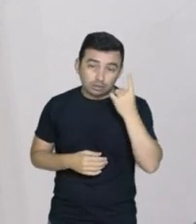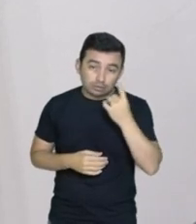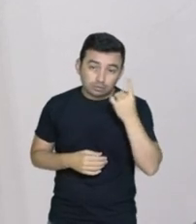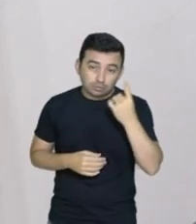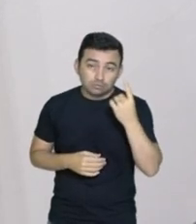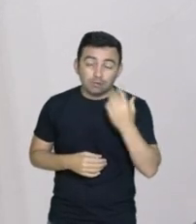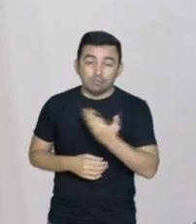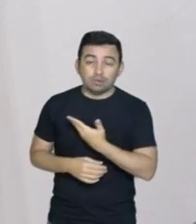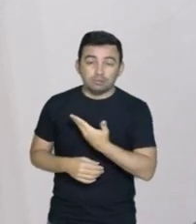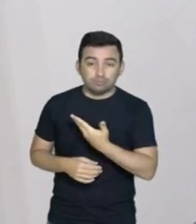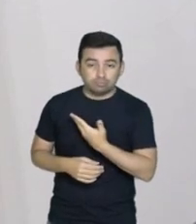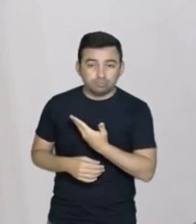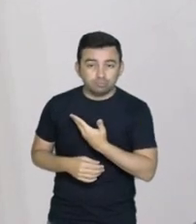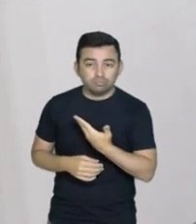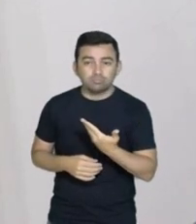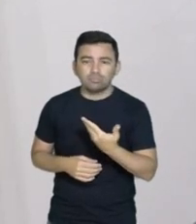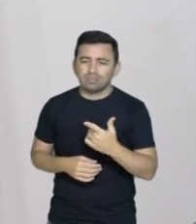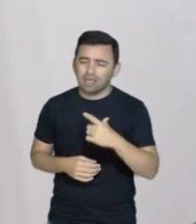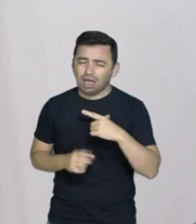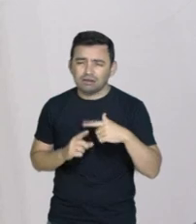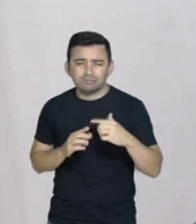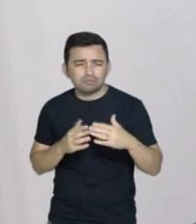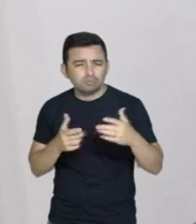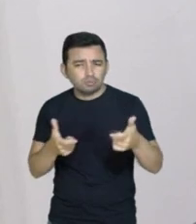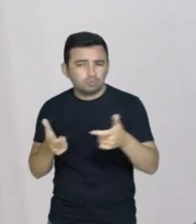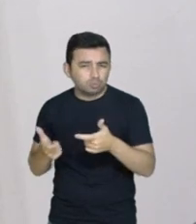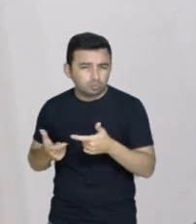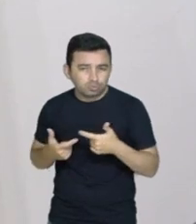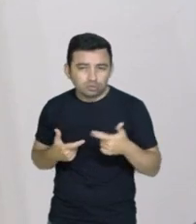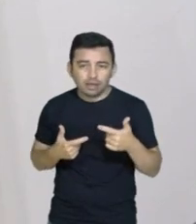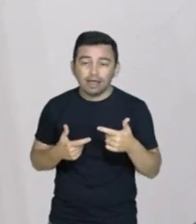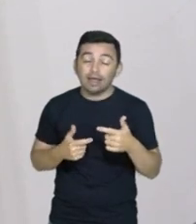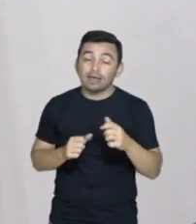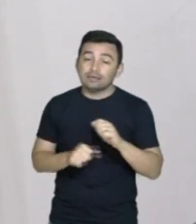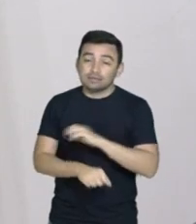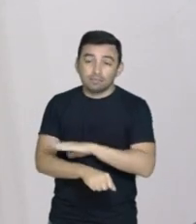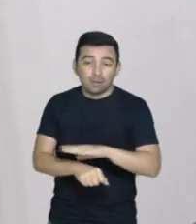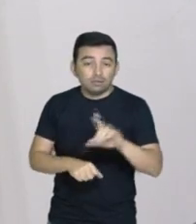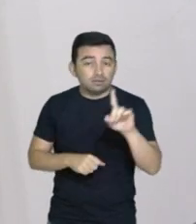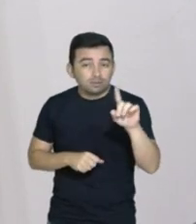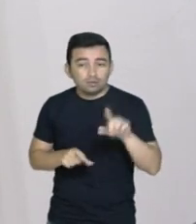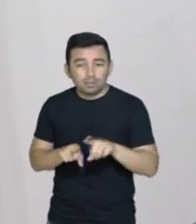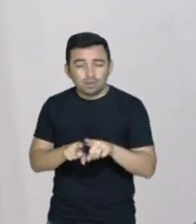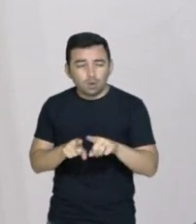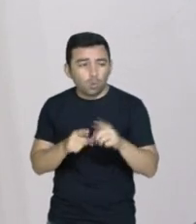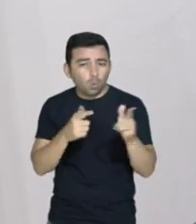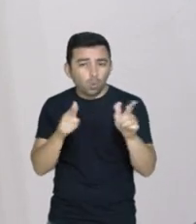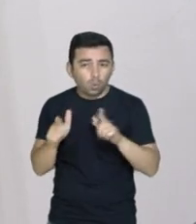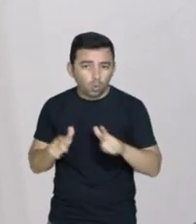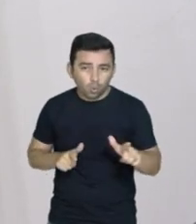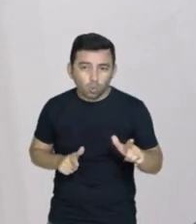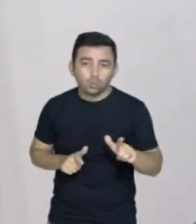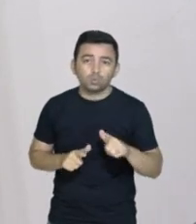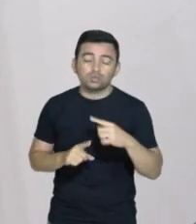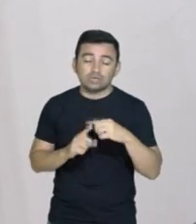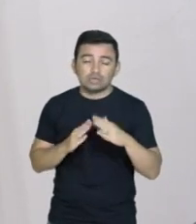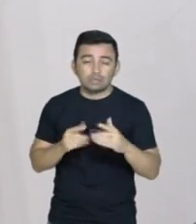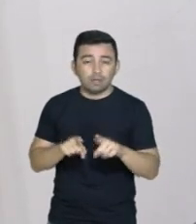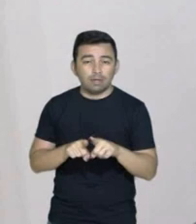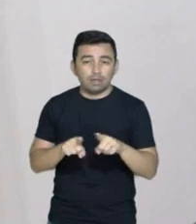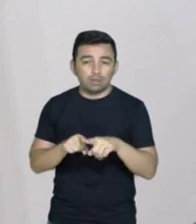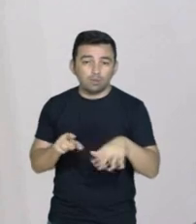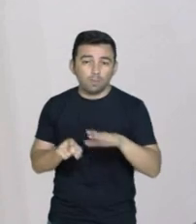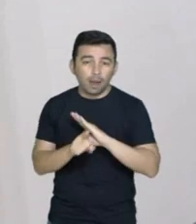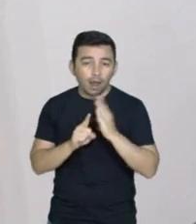colegas tem lá uma igreja sede da Assembleia de Deus diversas outras igrejas espalhadas pelos bairros que